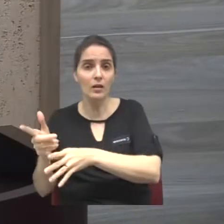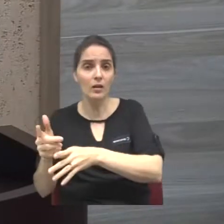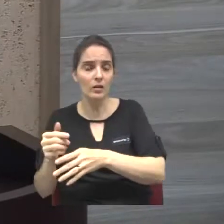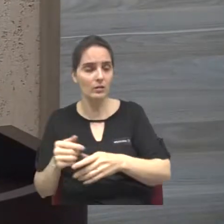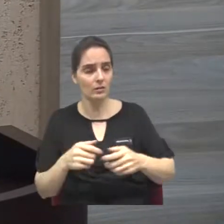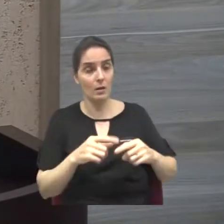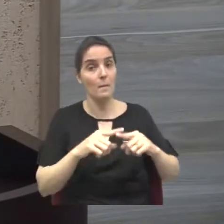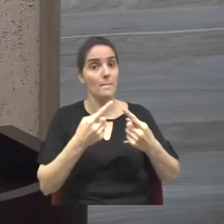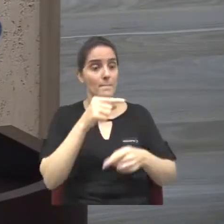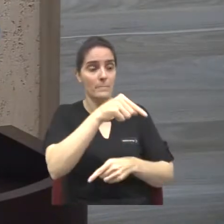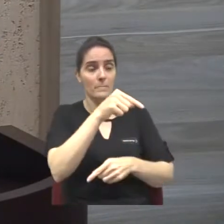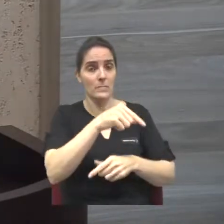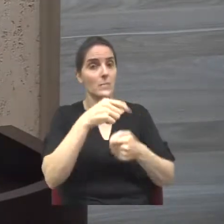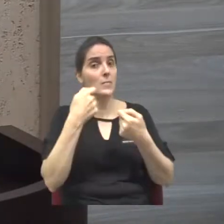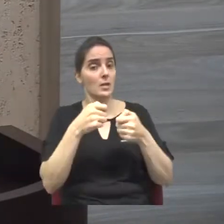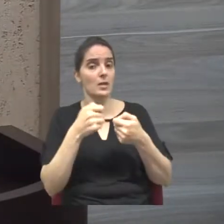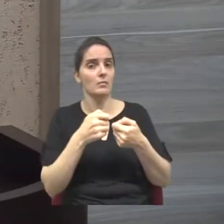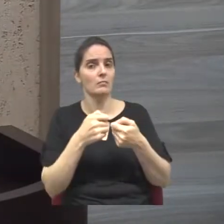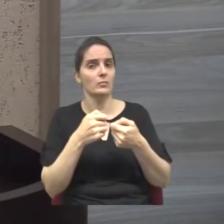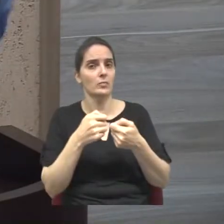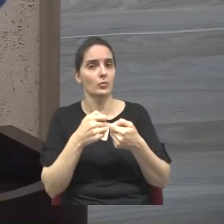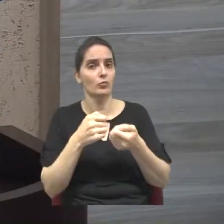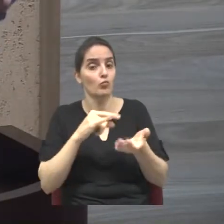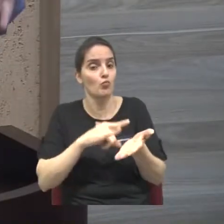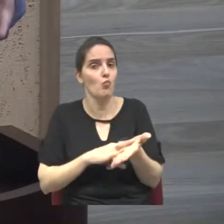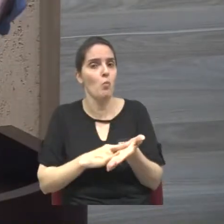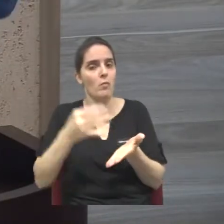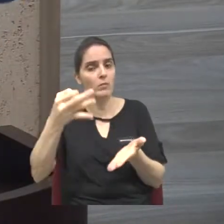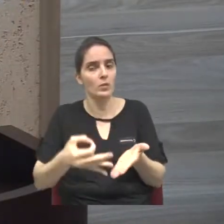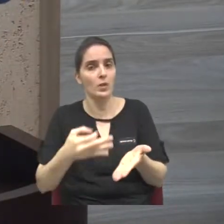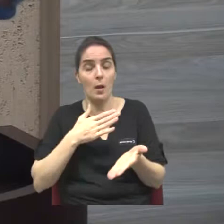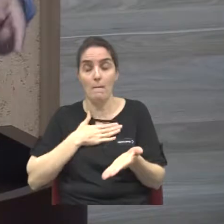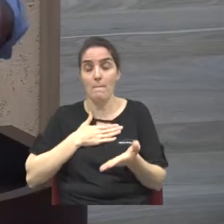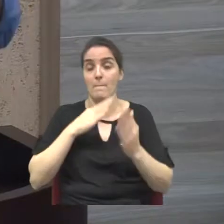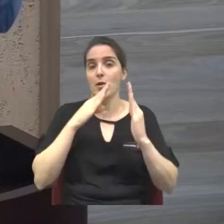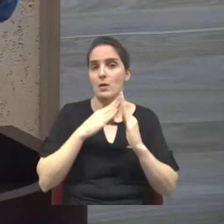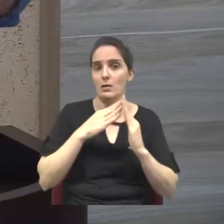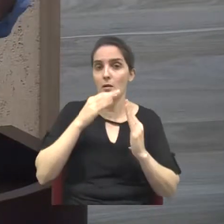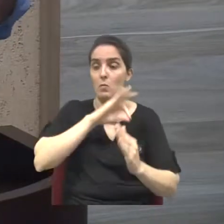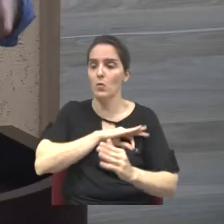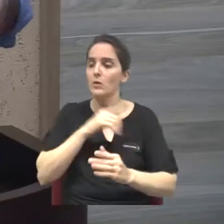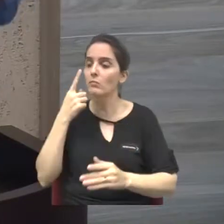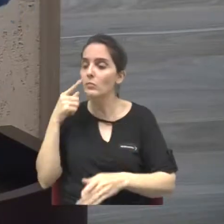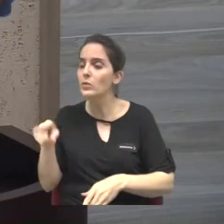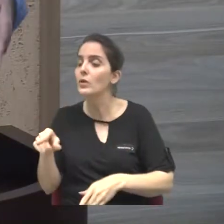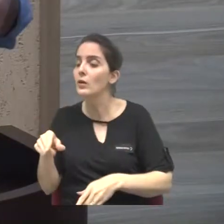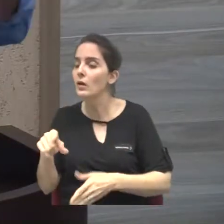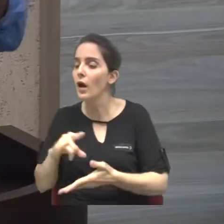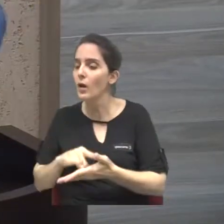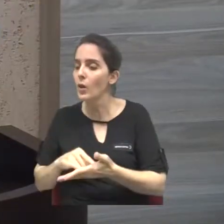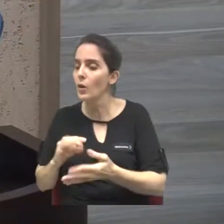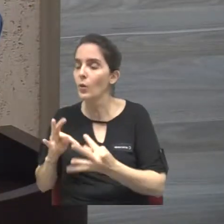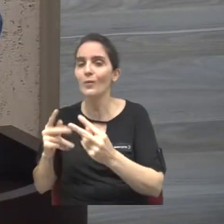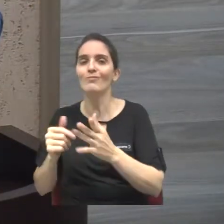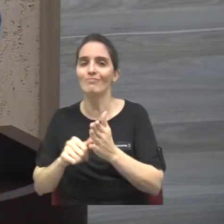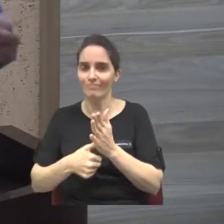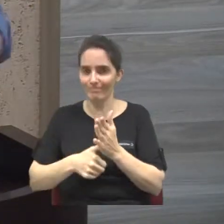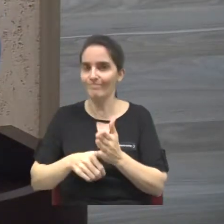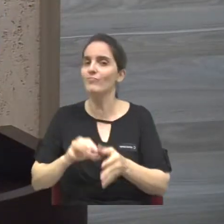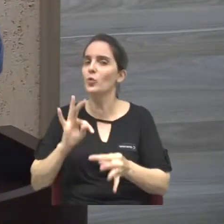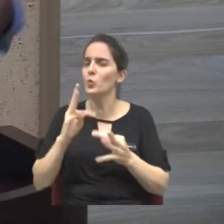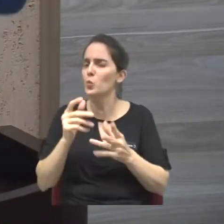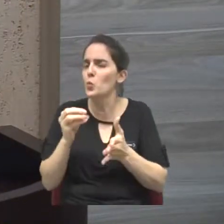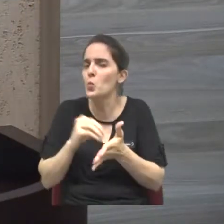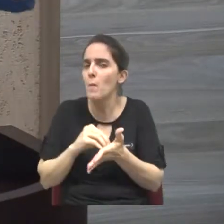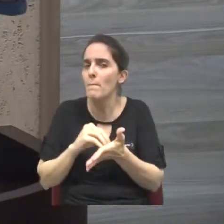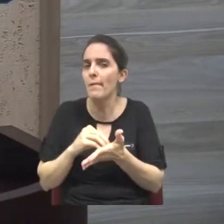termo de compromisso que eu tirei da minha casa. Se a polícia for lá, vai ter meu documento, vai ter meu RG, vai ter tudo comprovando que eu tirei da minha casa. Aí,